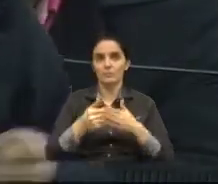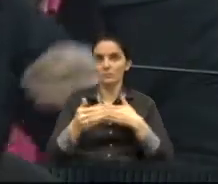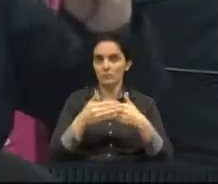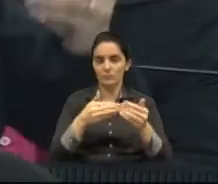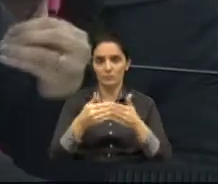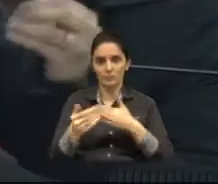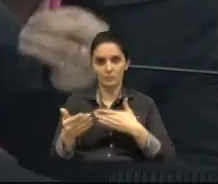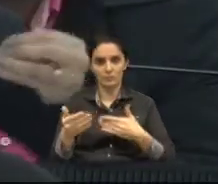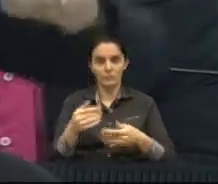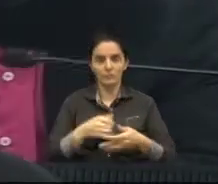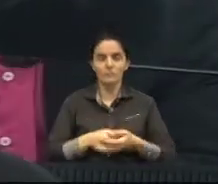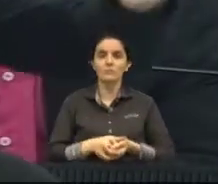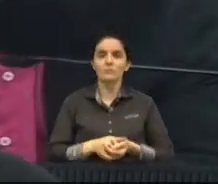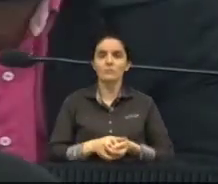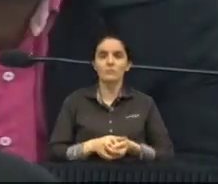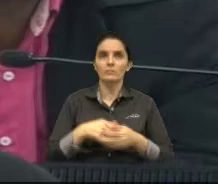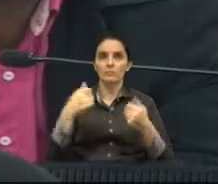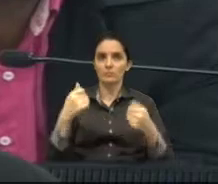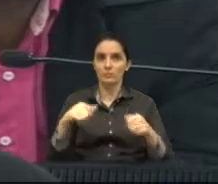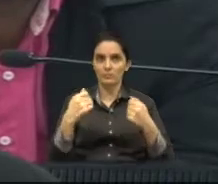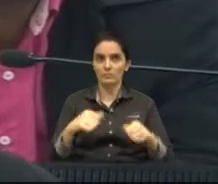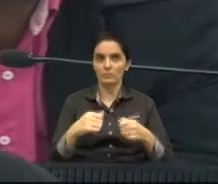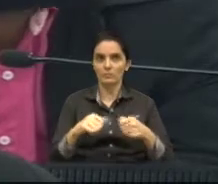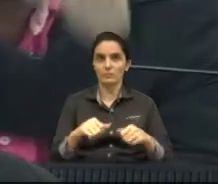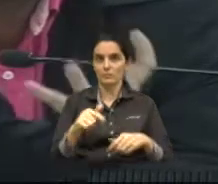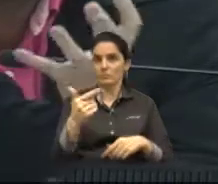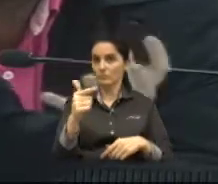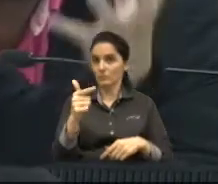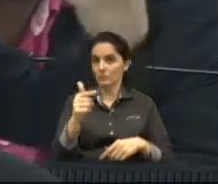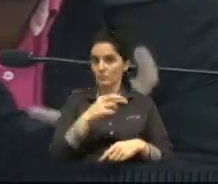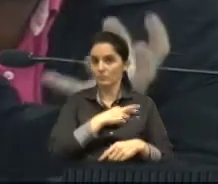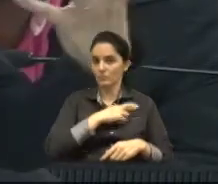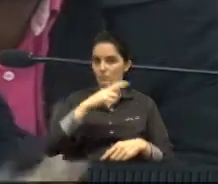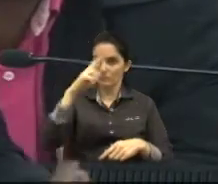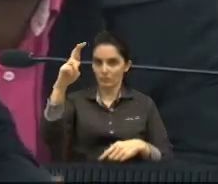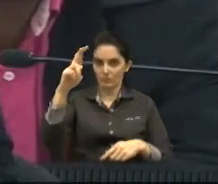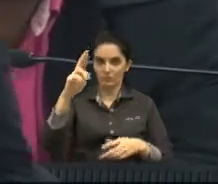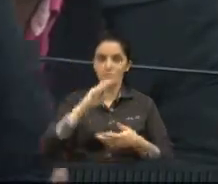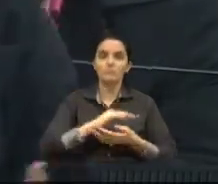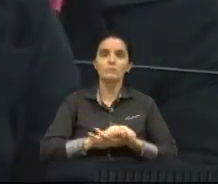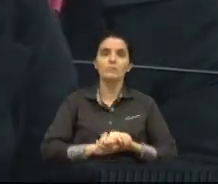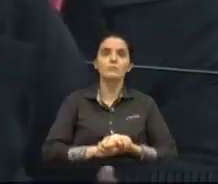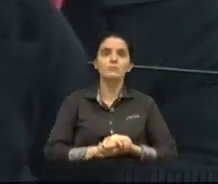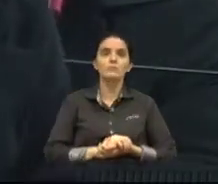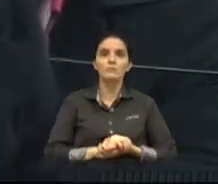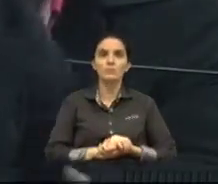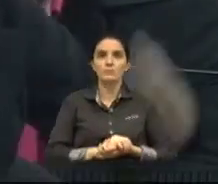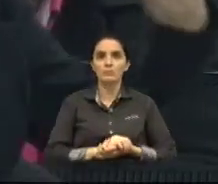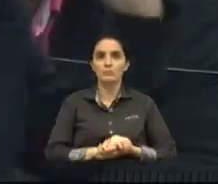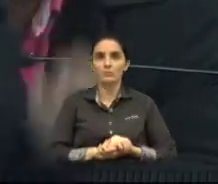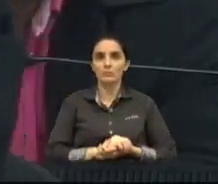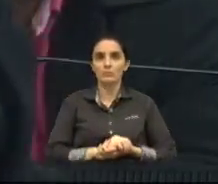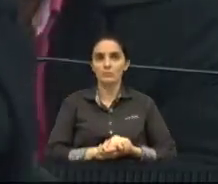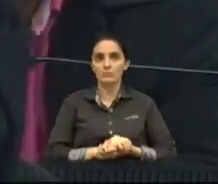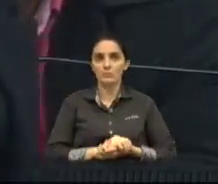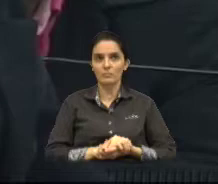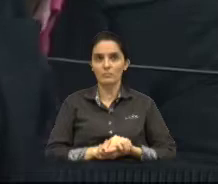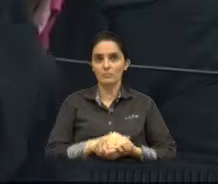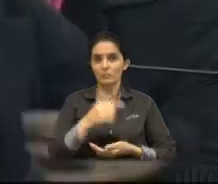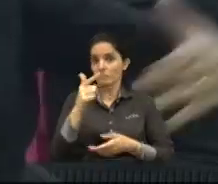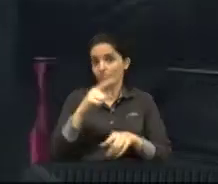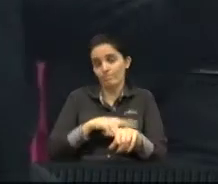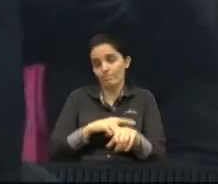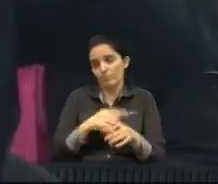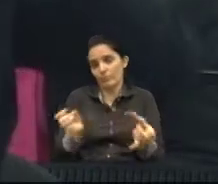objeto, nós deveríamos buscar aí a laicidade no corpo da propositura. E não vai dar tempo